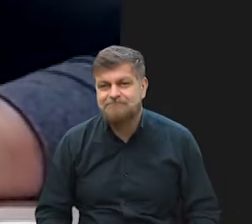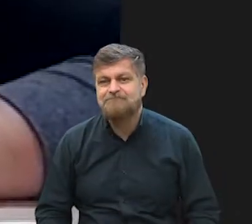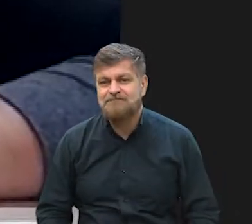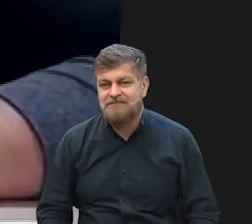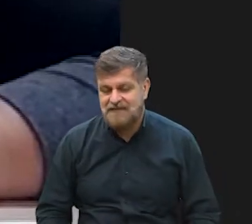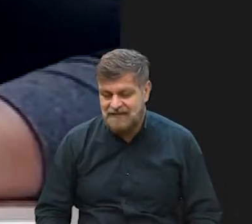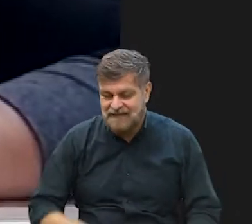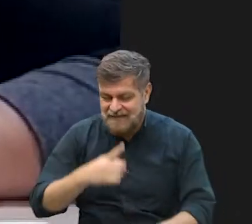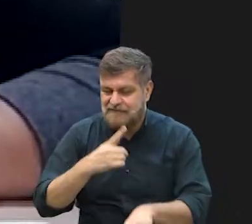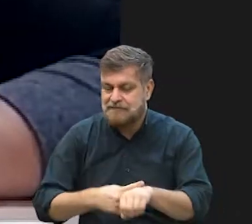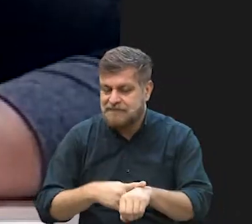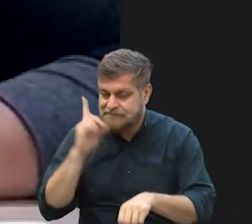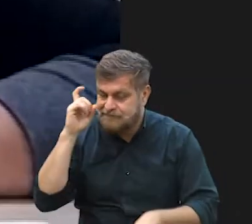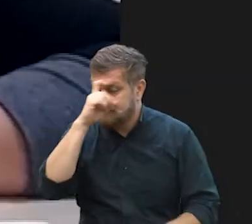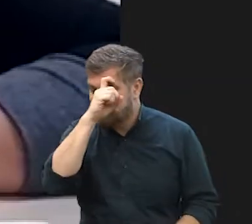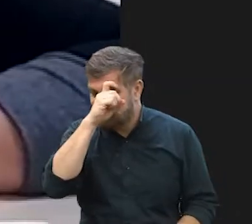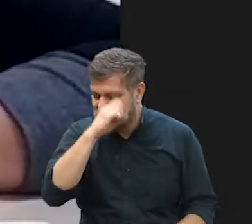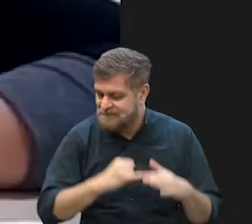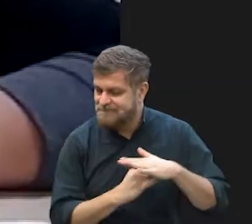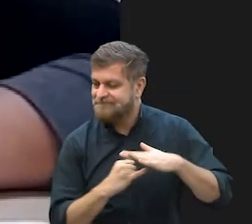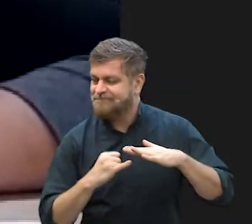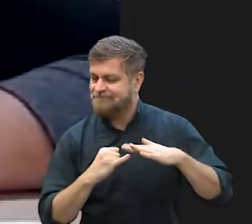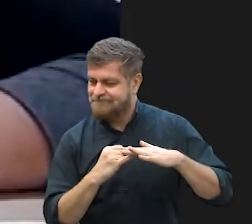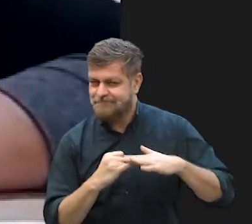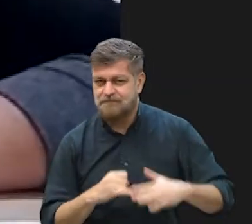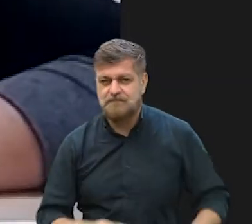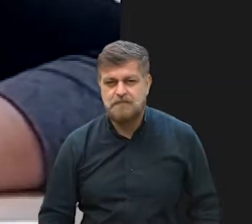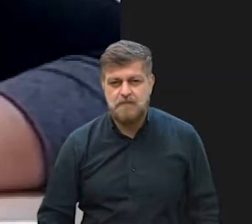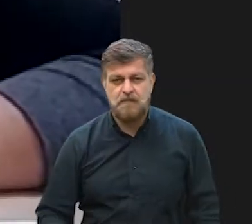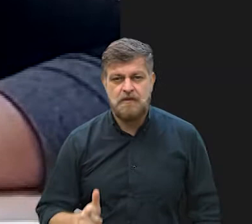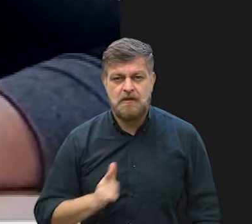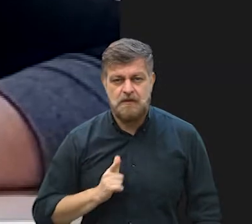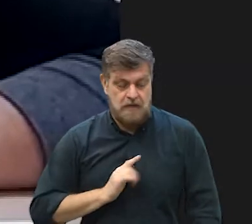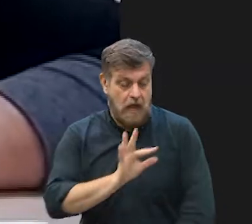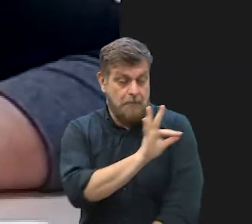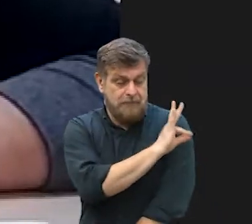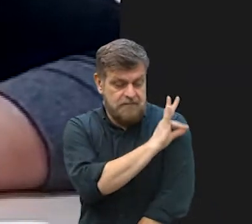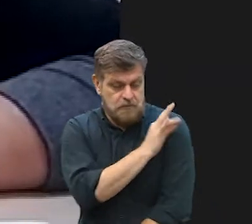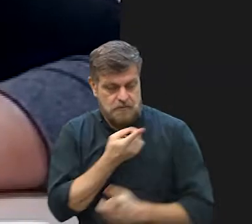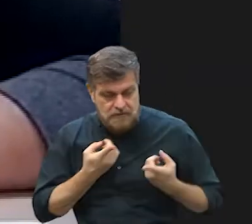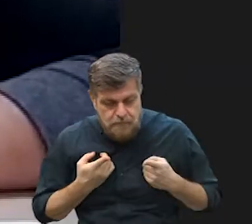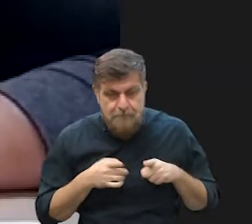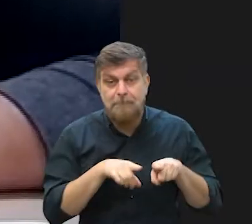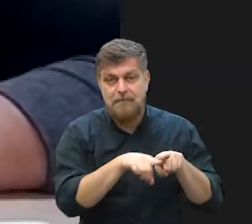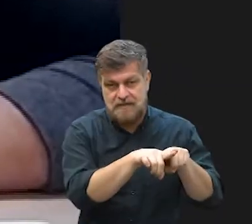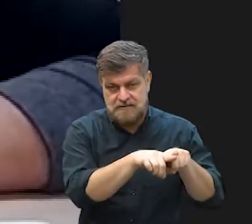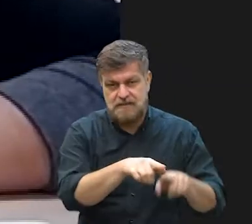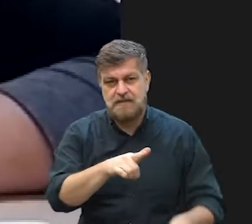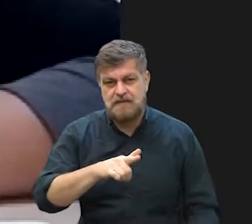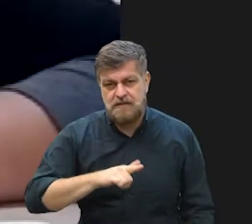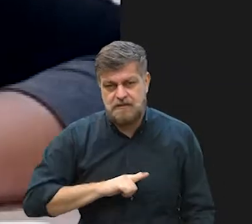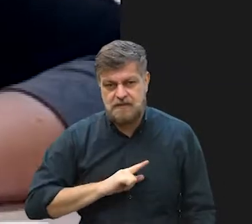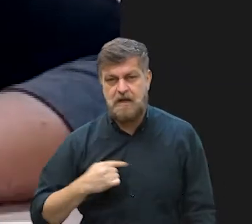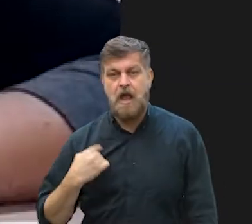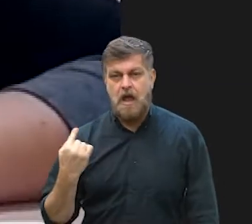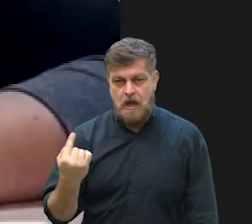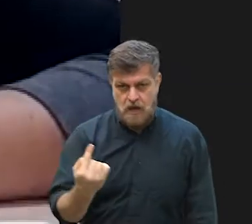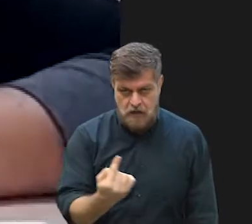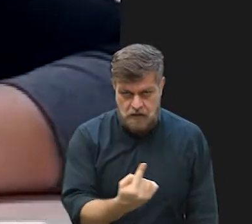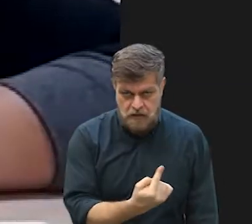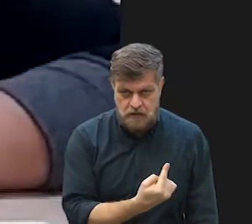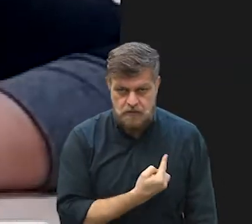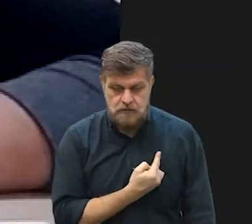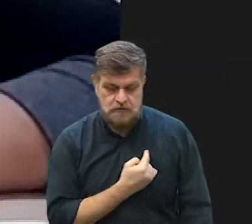mais delicada de uma instituição, né? Nós temos uma parceria com a Prefeitura de Campinas, então nós somos parceiras,